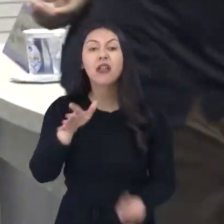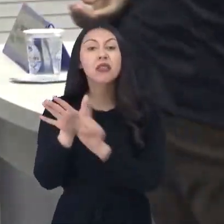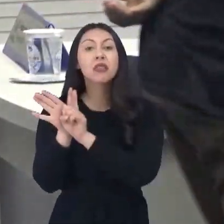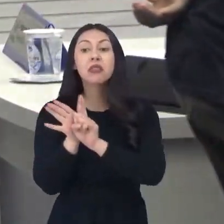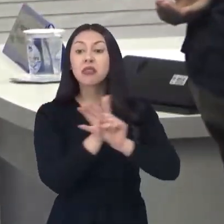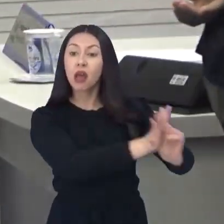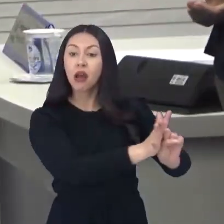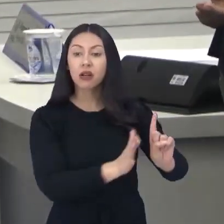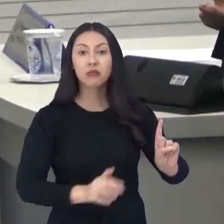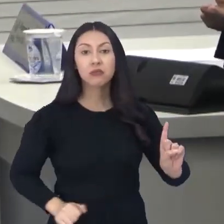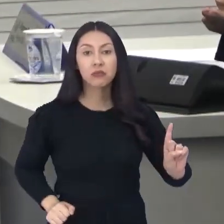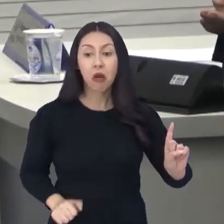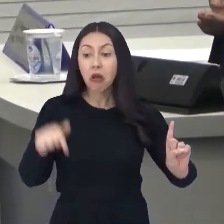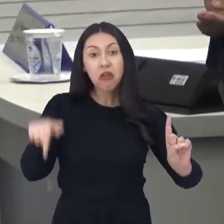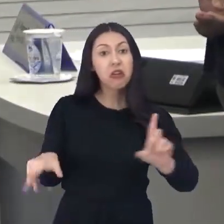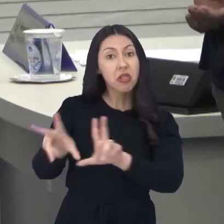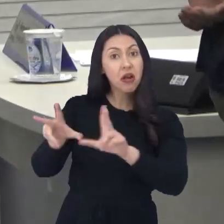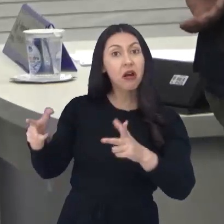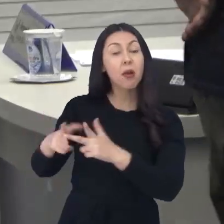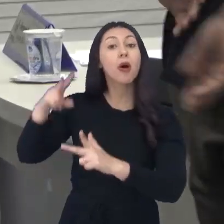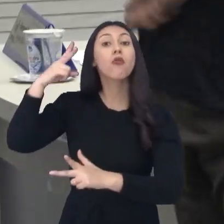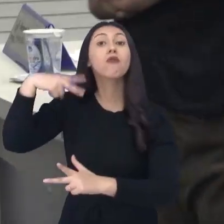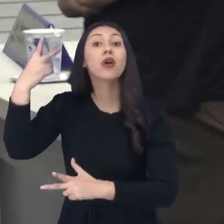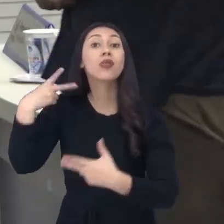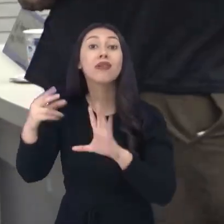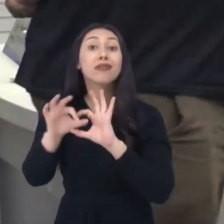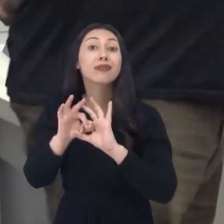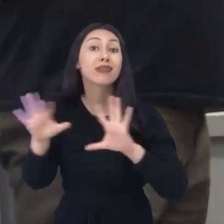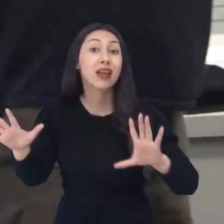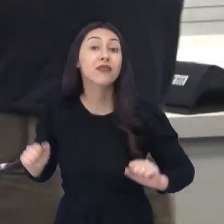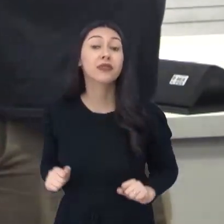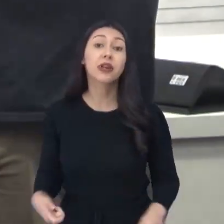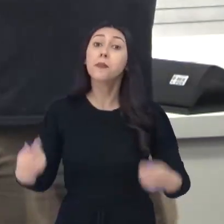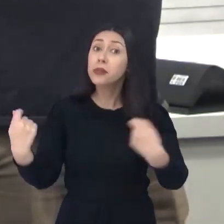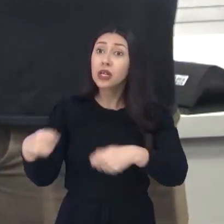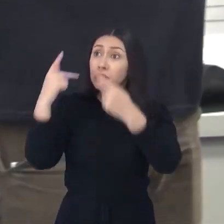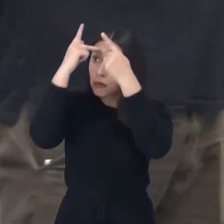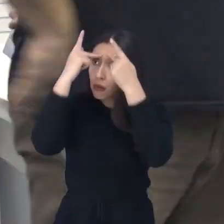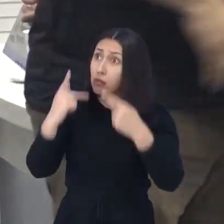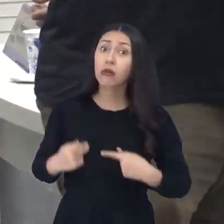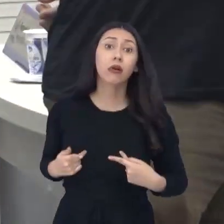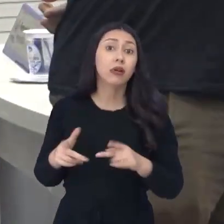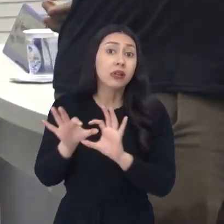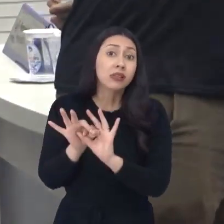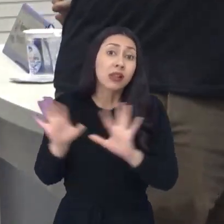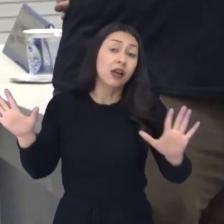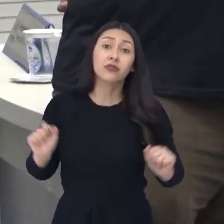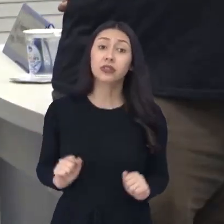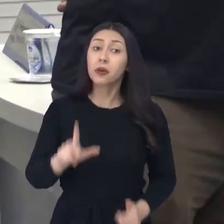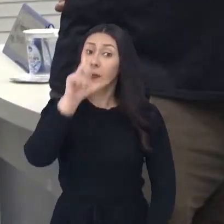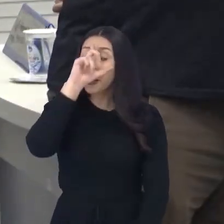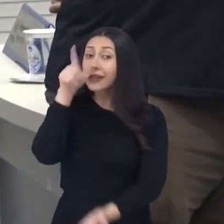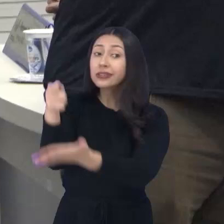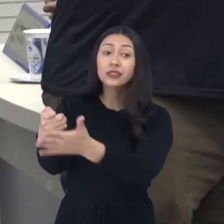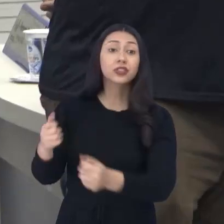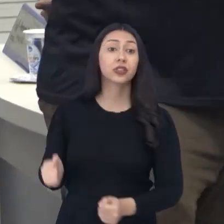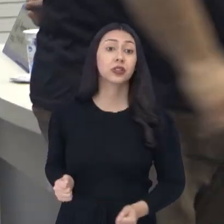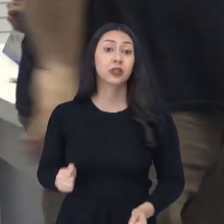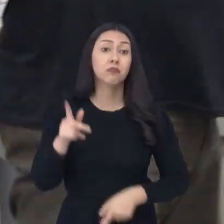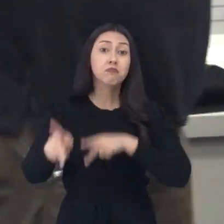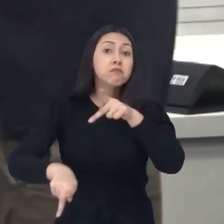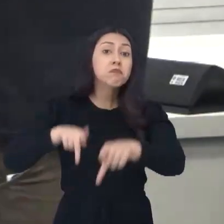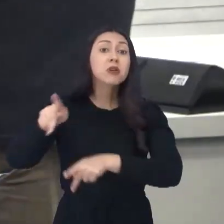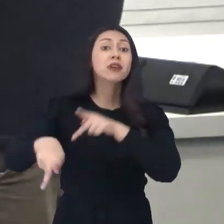sair dessa Câmara. Os vereadores daqui têm que ter autonomia para saber o que é melhor para a